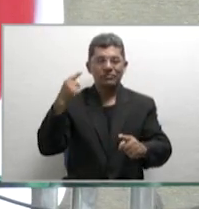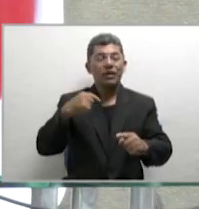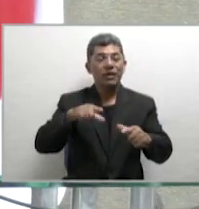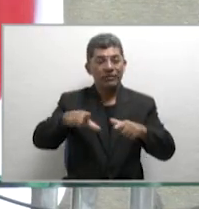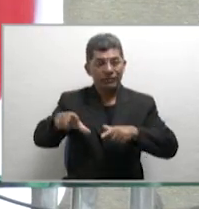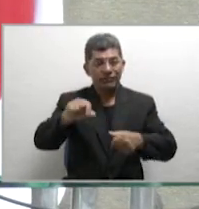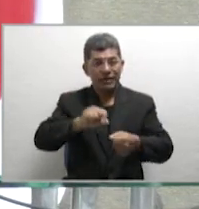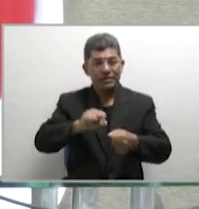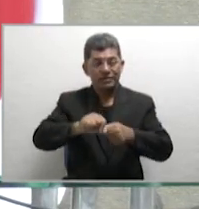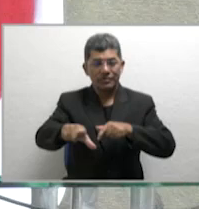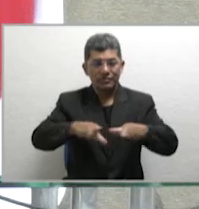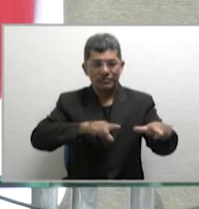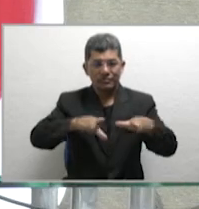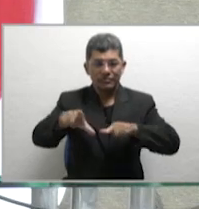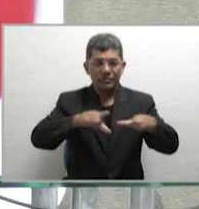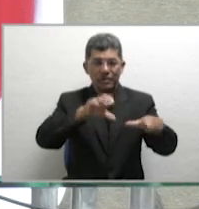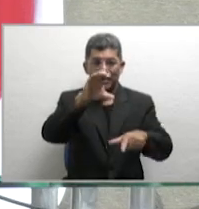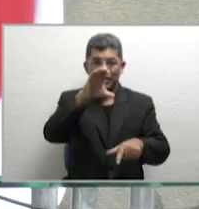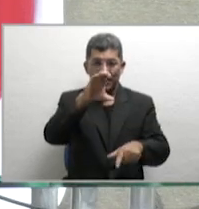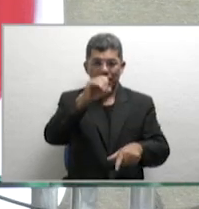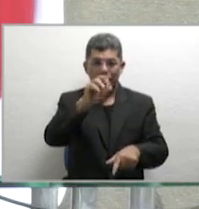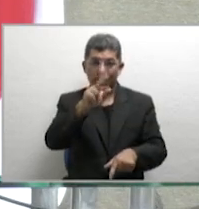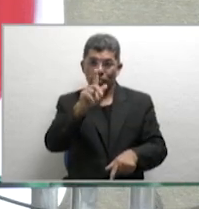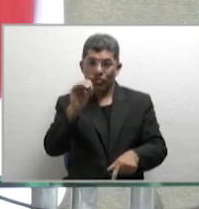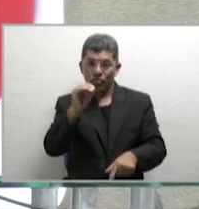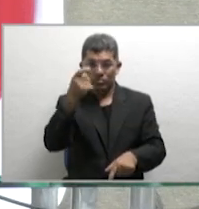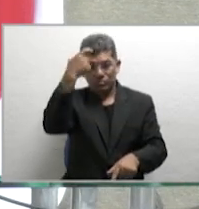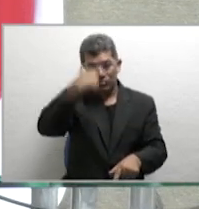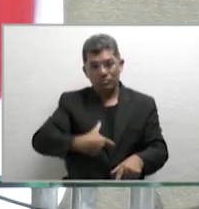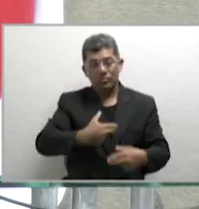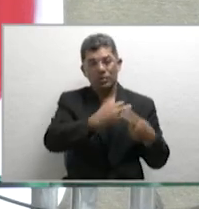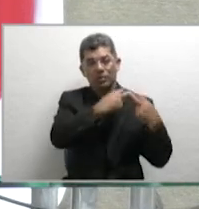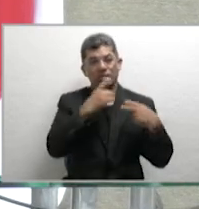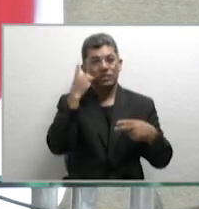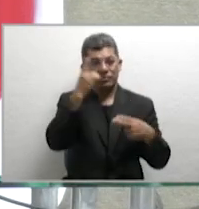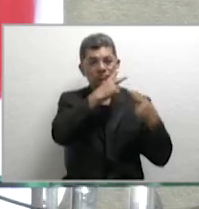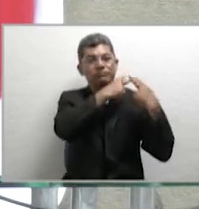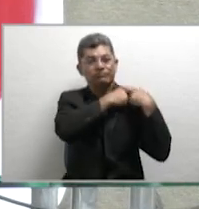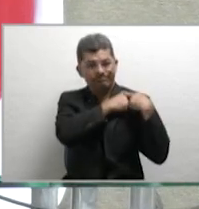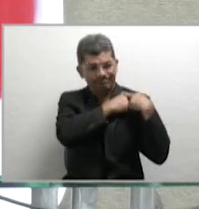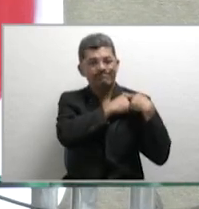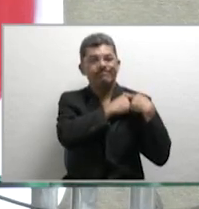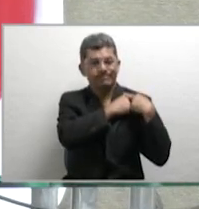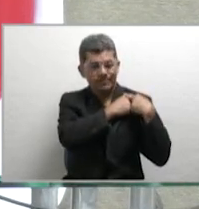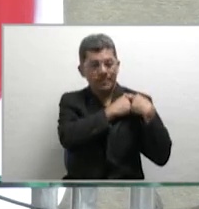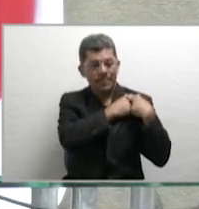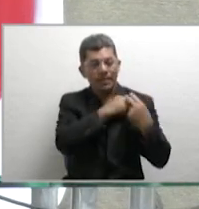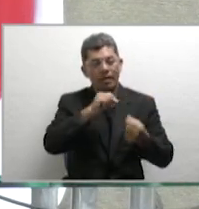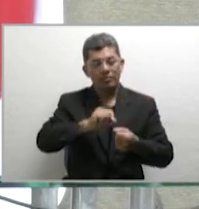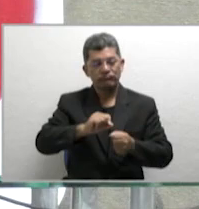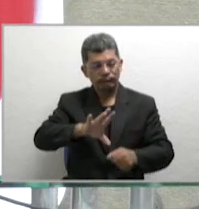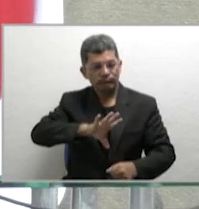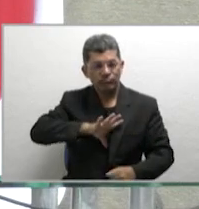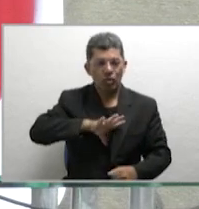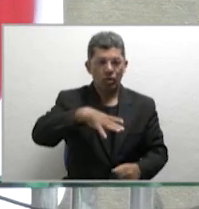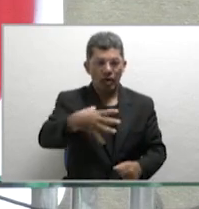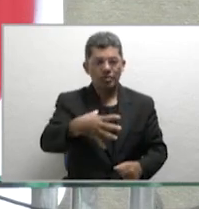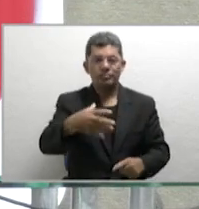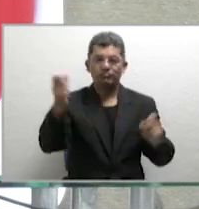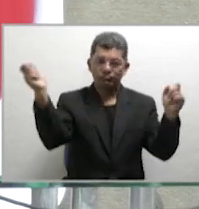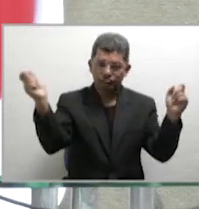exercer esse cargo com responsabilidade, com ousadia,